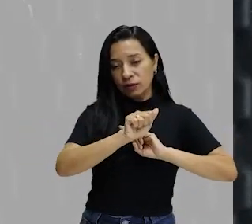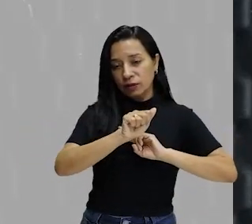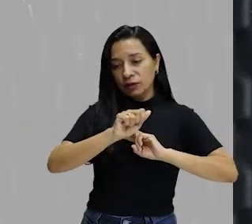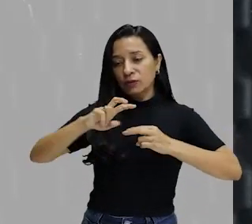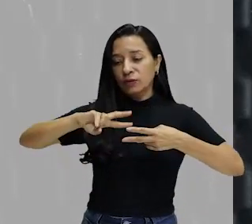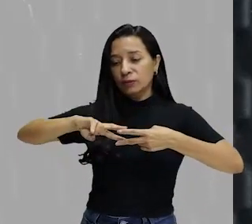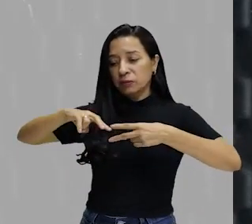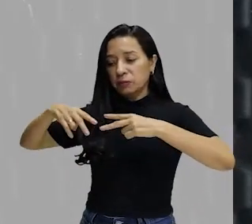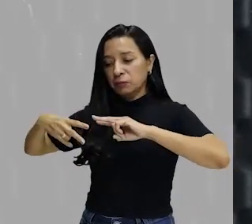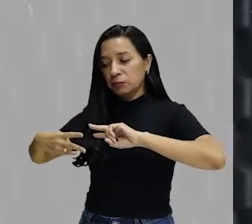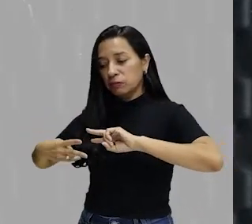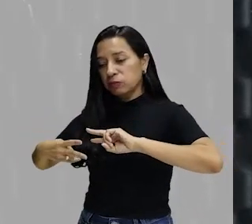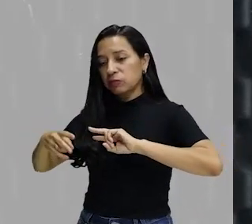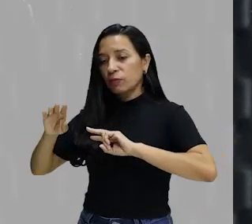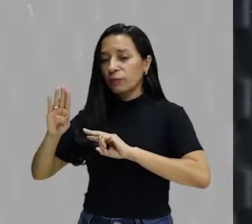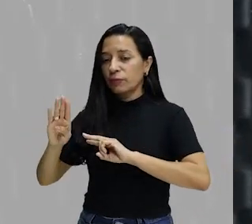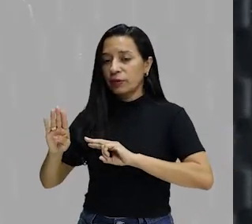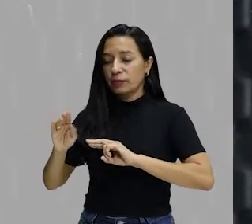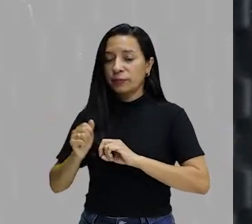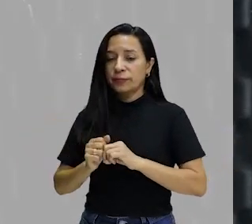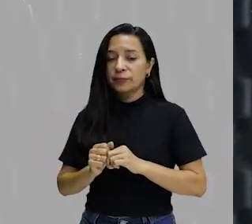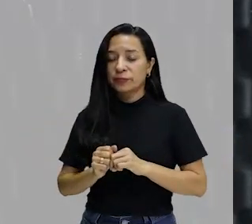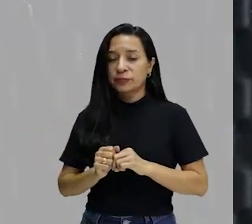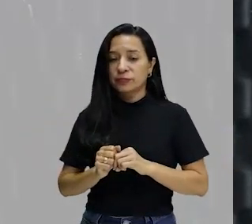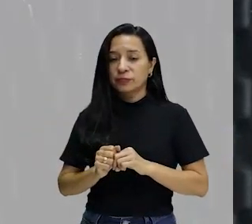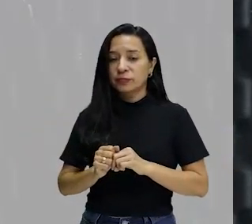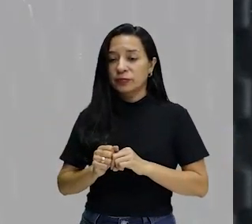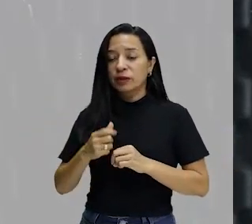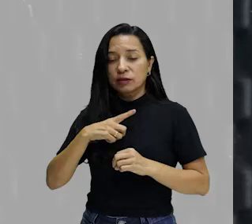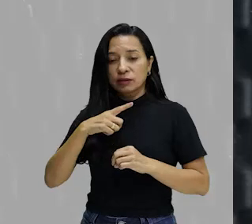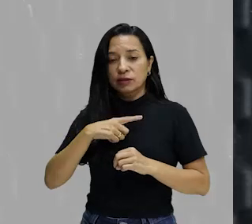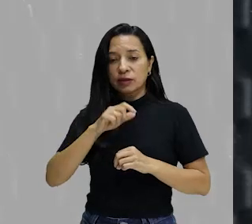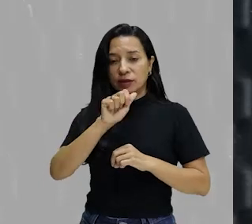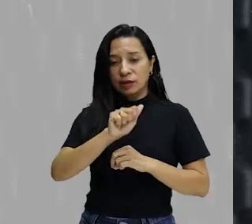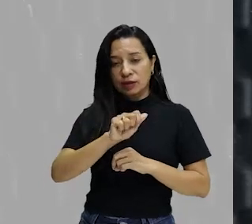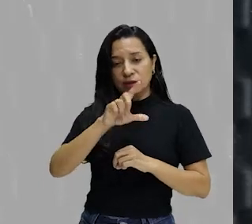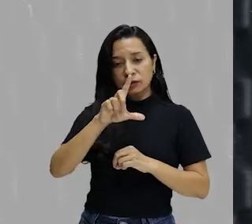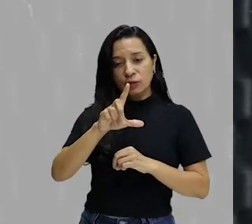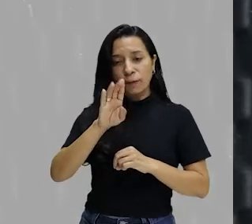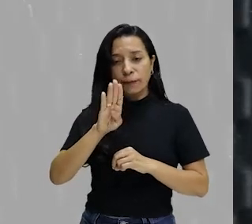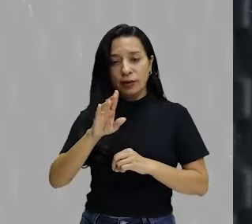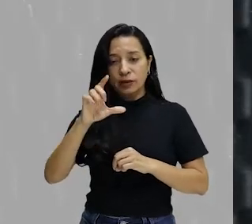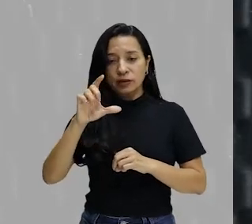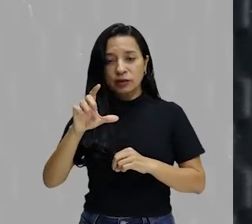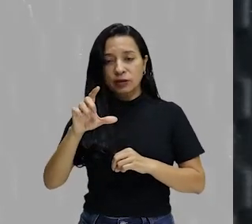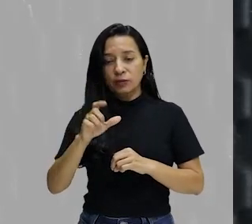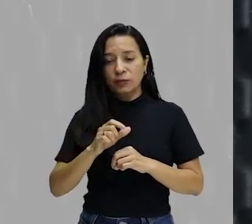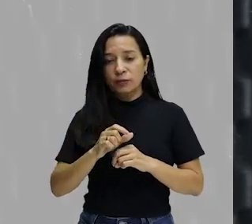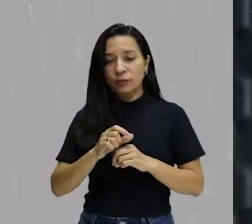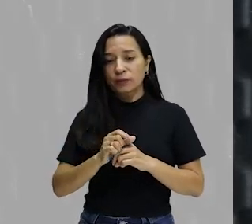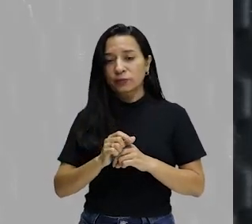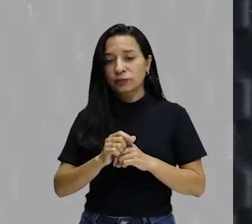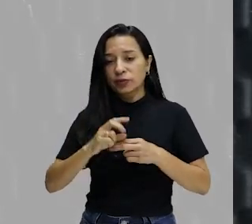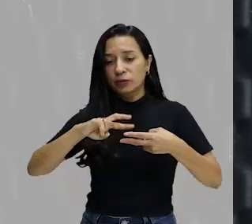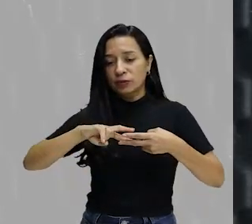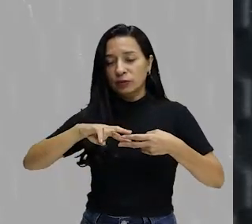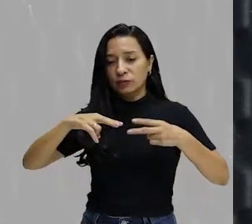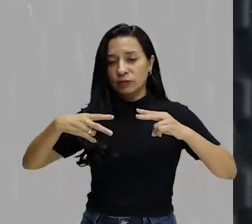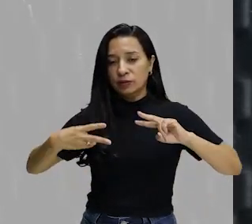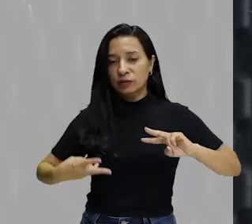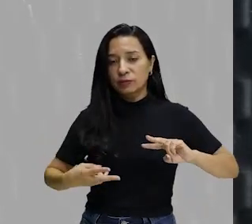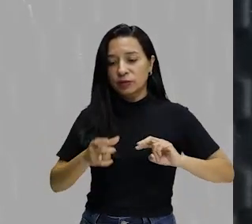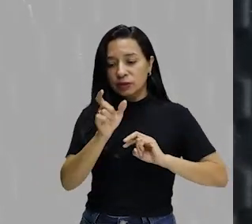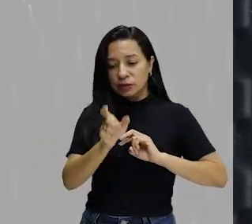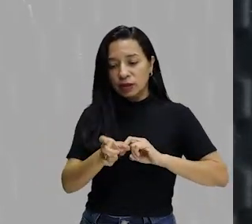B. Como eu só tenho azão e Bzão, então eu vou ter azão, Bzão para o gameta deste